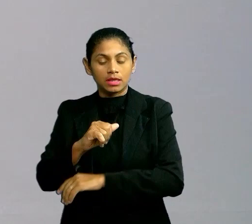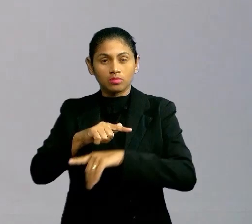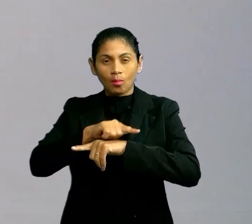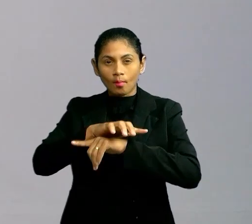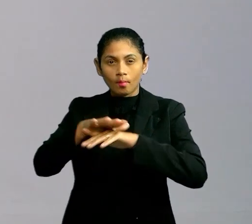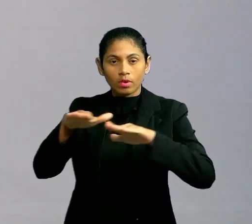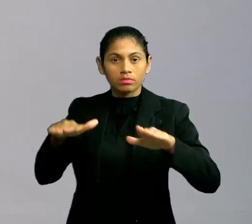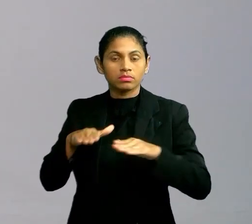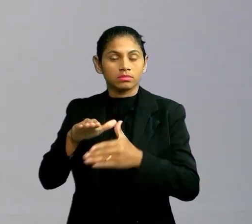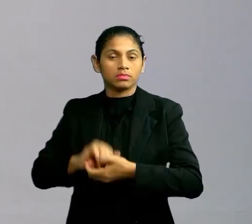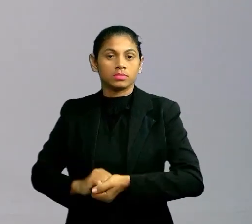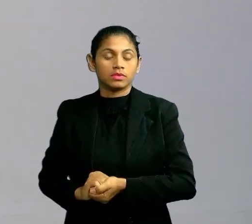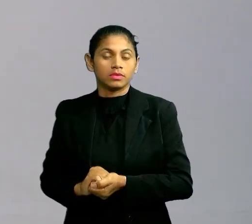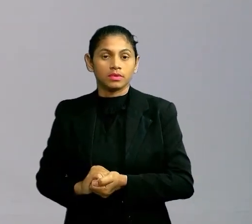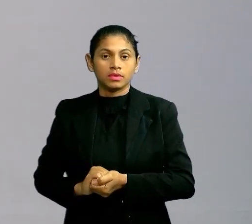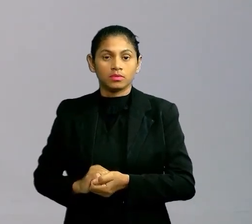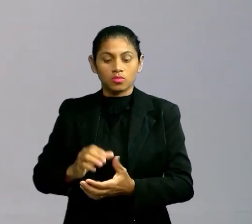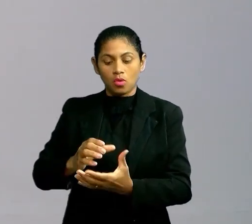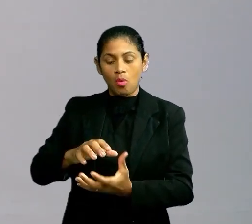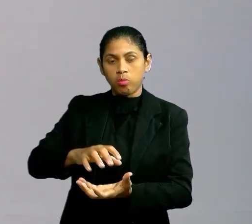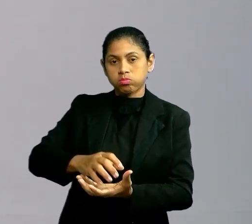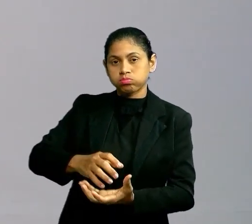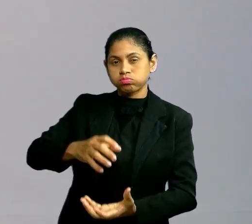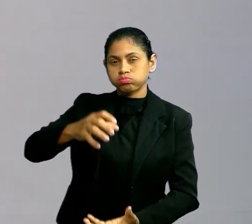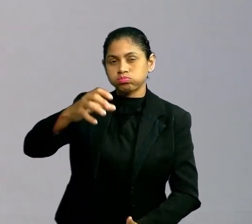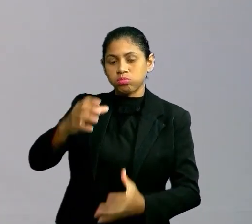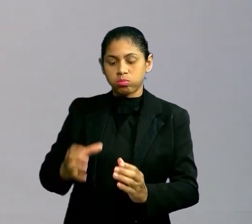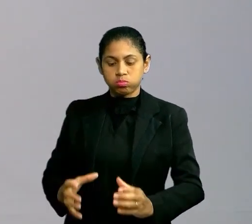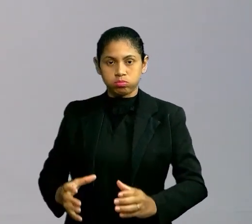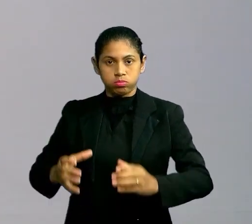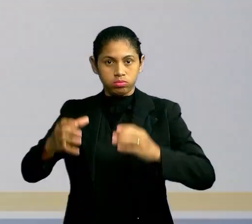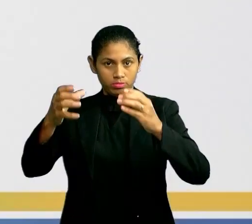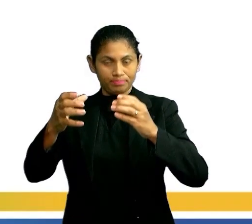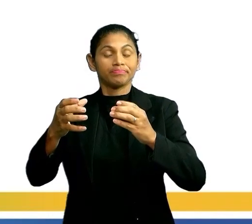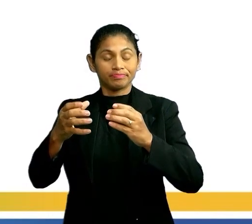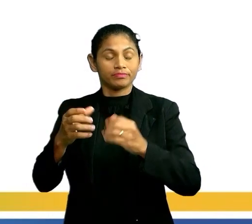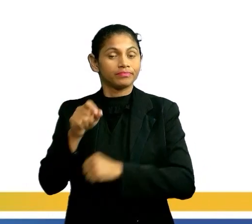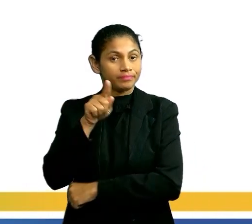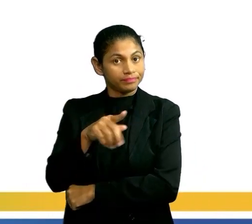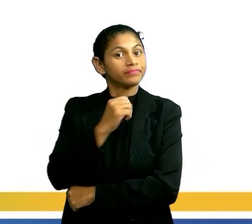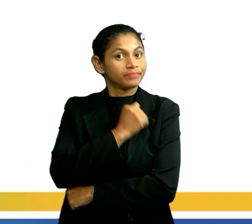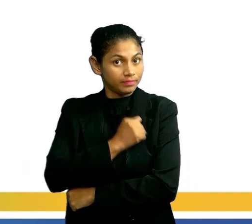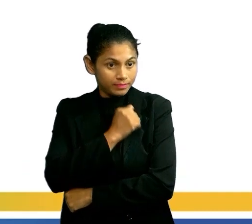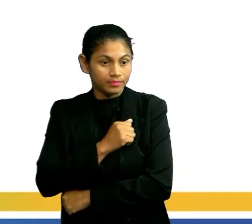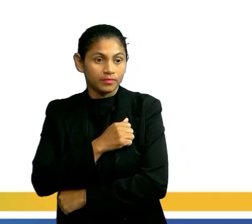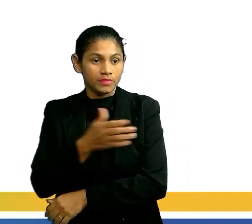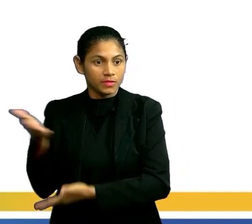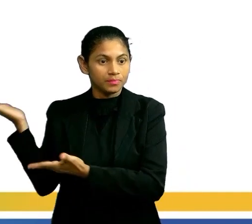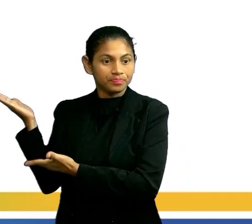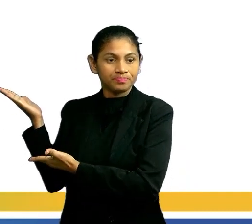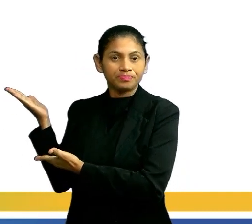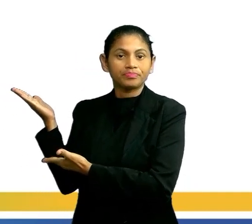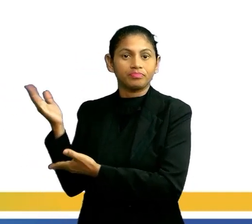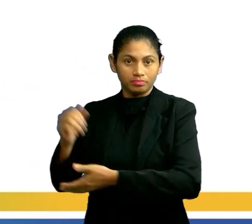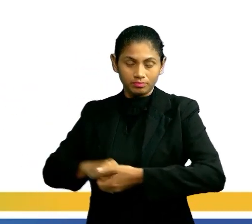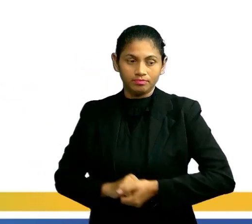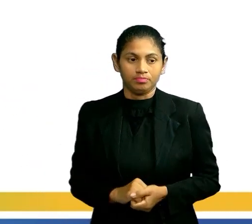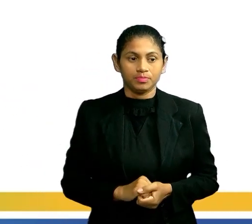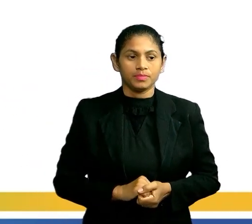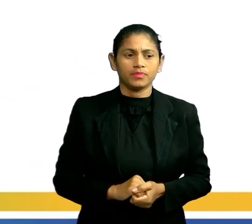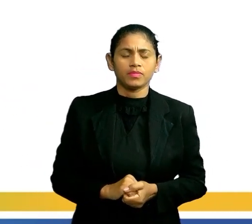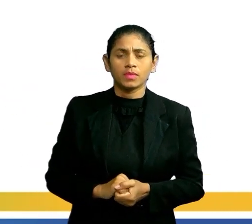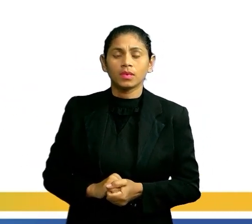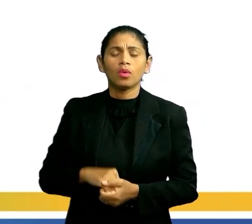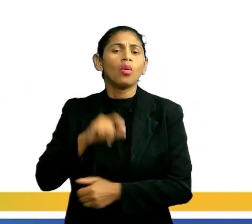vem comigo. Bora analisar isso aí direitinho. Eu tenho certeza que você vai gostar muito, correto? Então, explicando, pessoal, o que